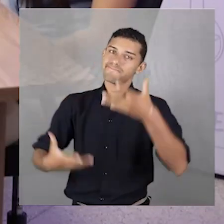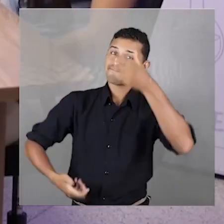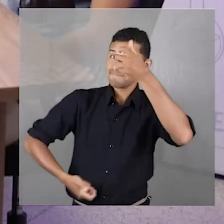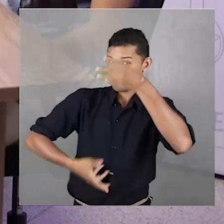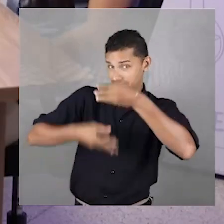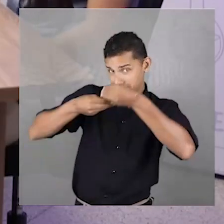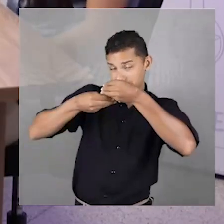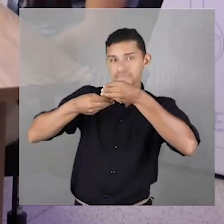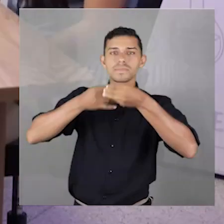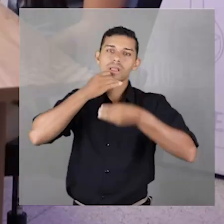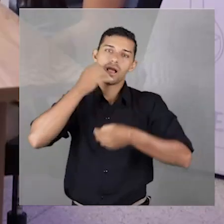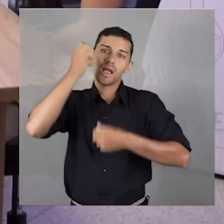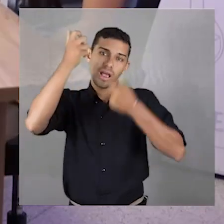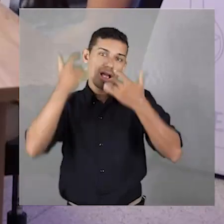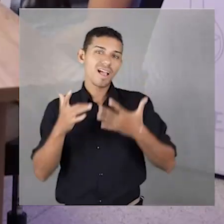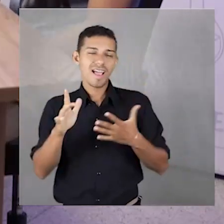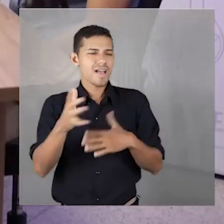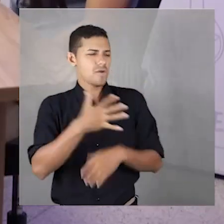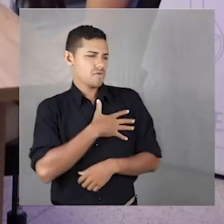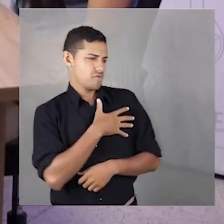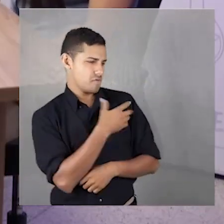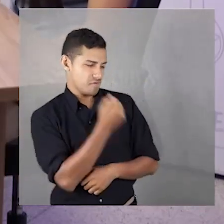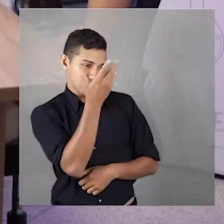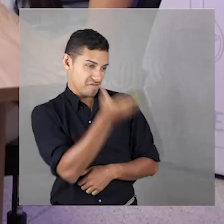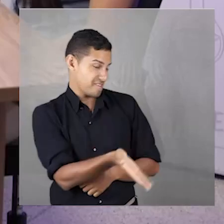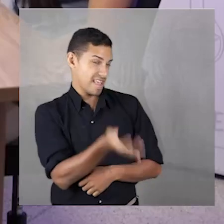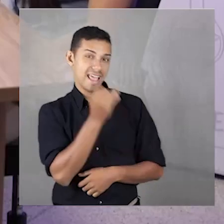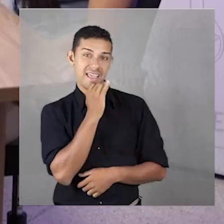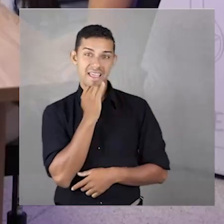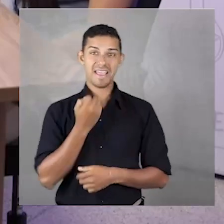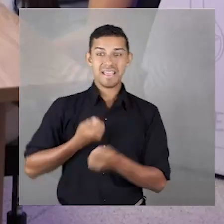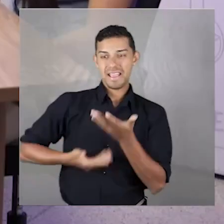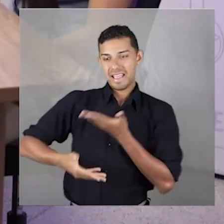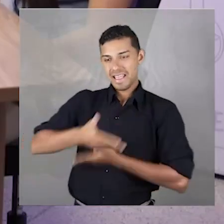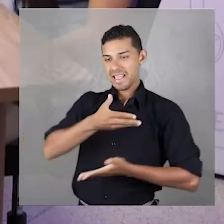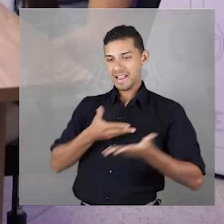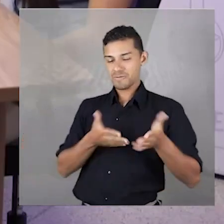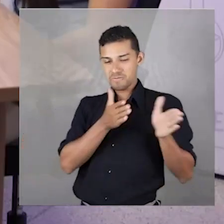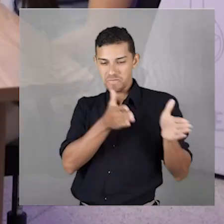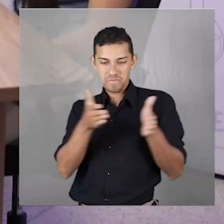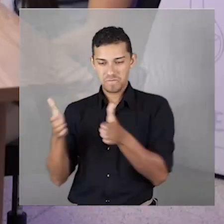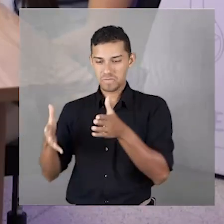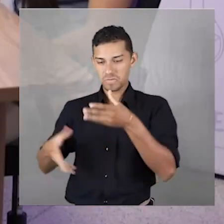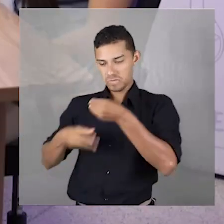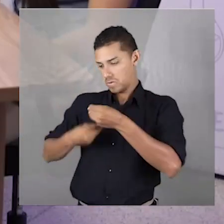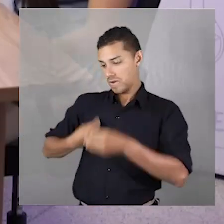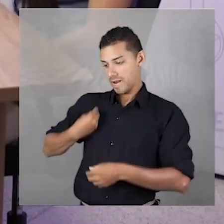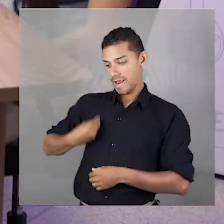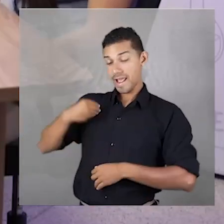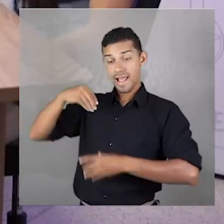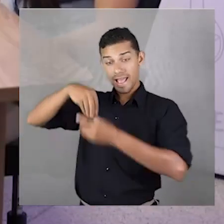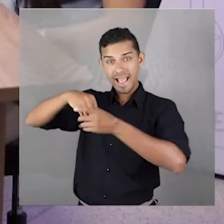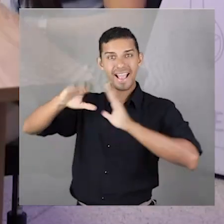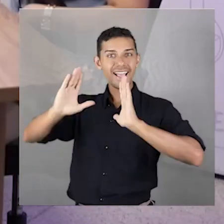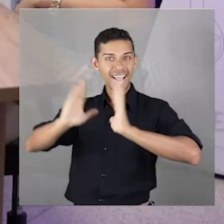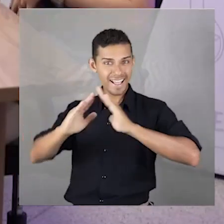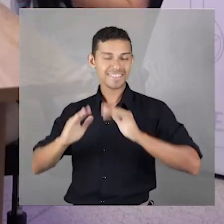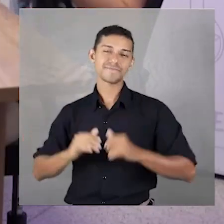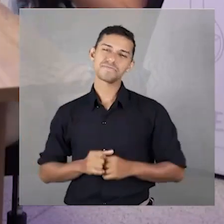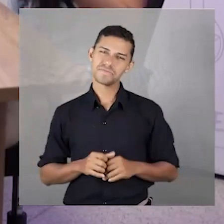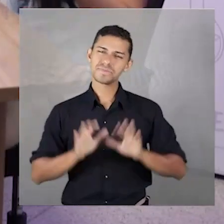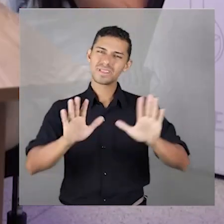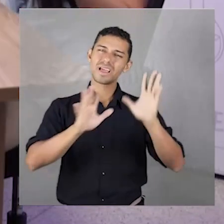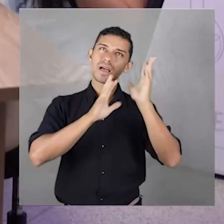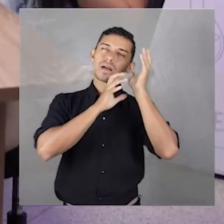né, aquele filhão, aquela filhona ali que está participando dos processos de construção da casa. E acaba que